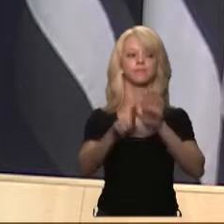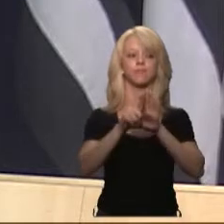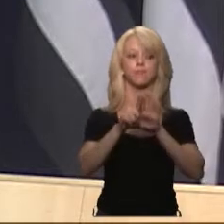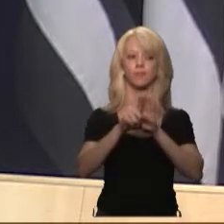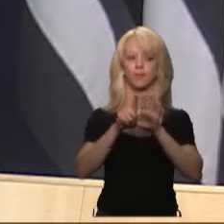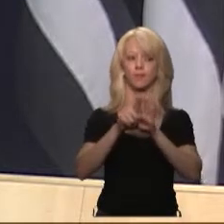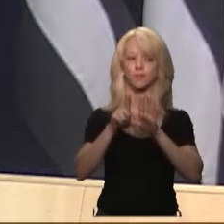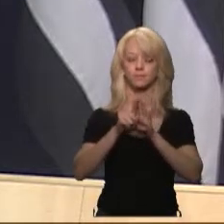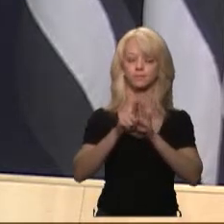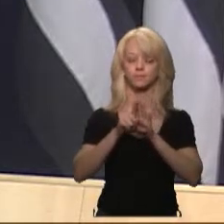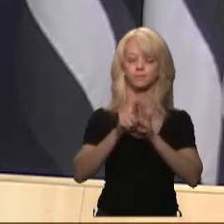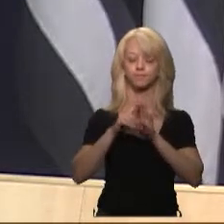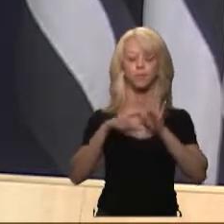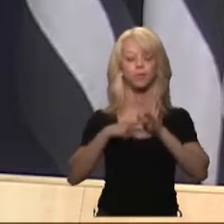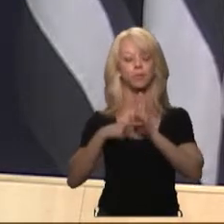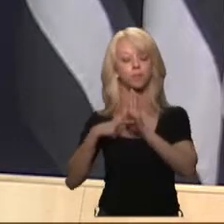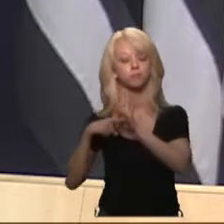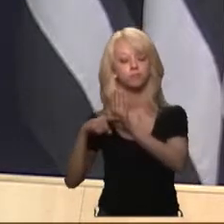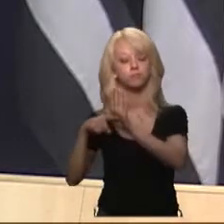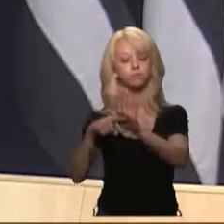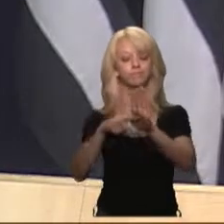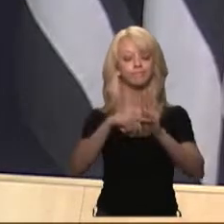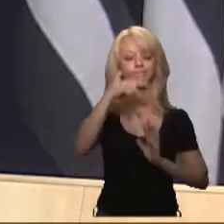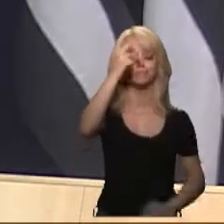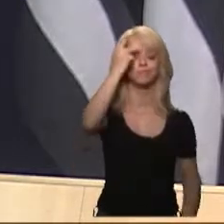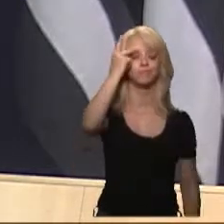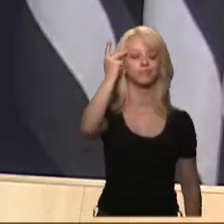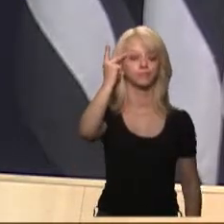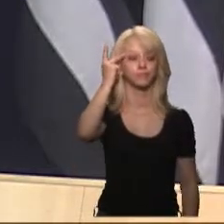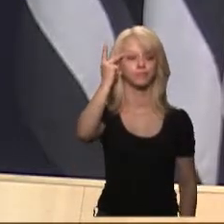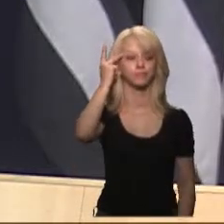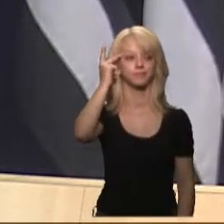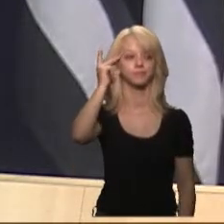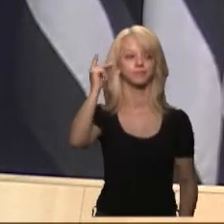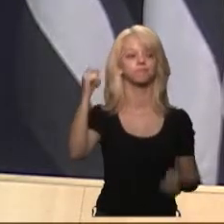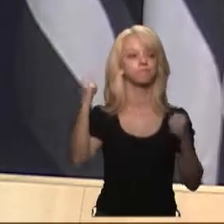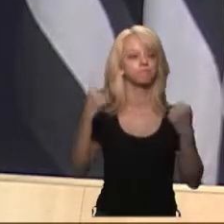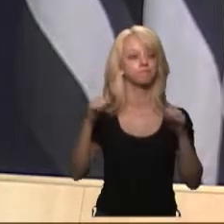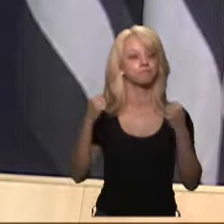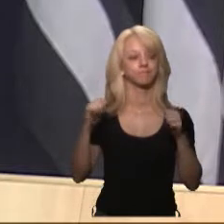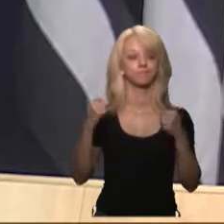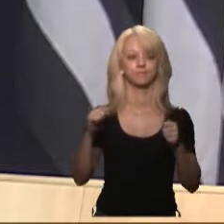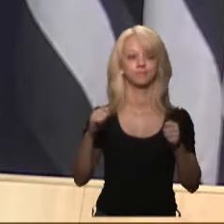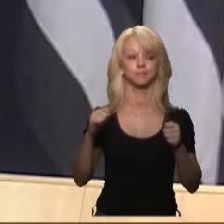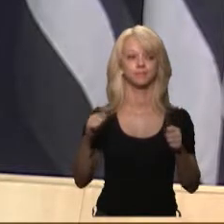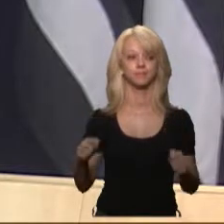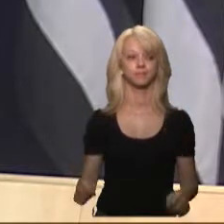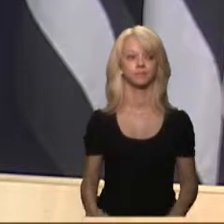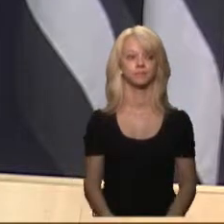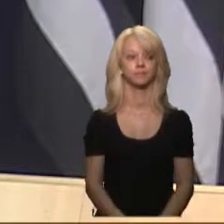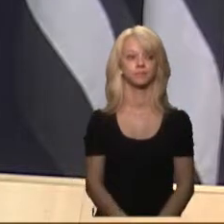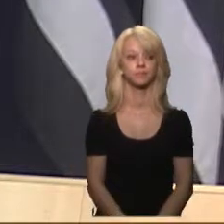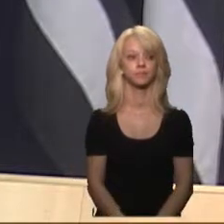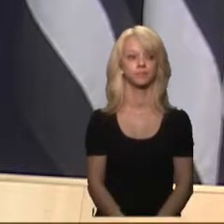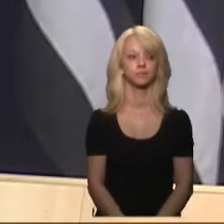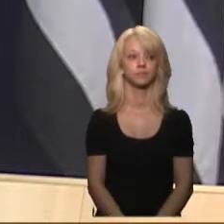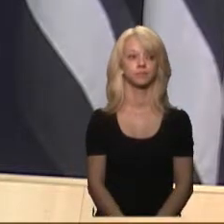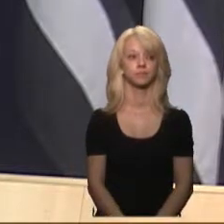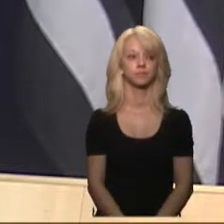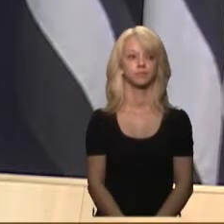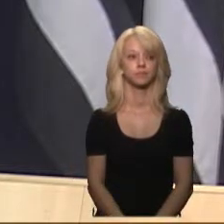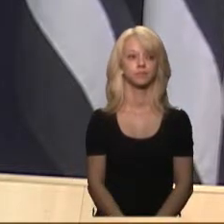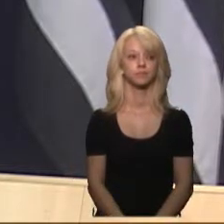que merecem e devem ter oportunidade da vida. Numa forma de uma taxa, seja simbólica,